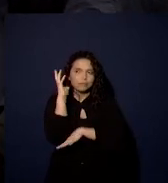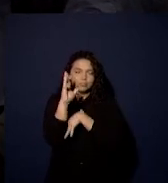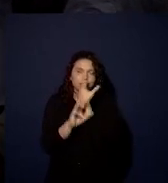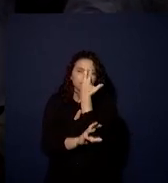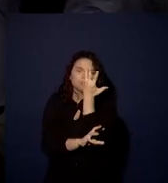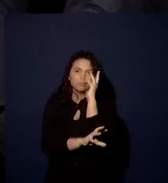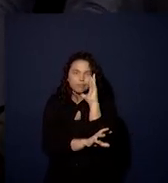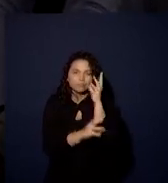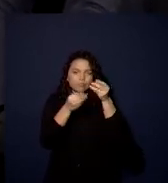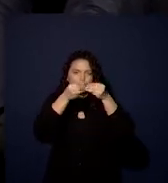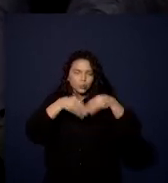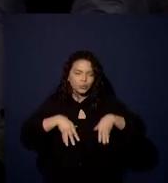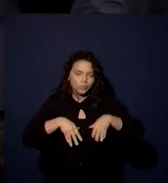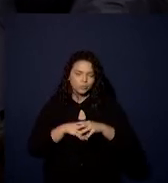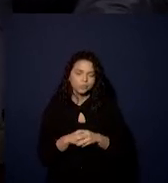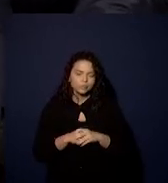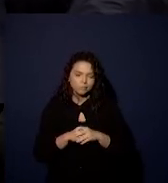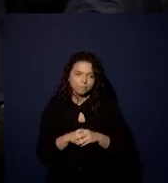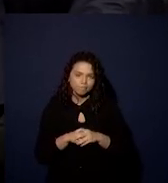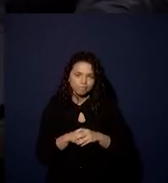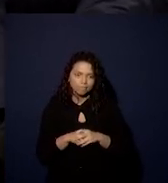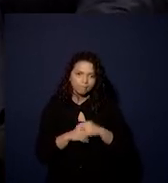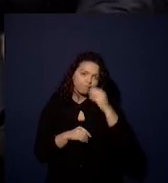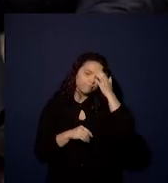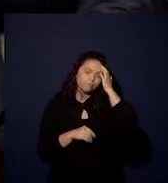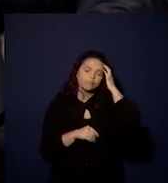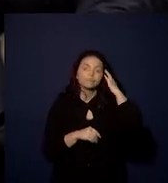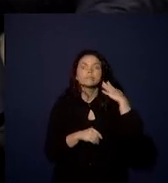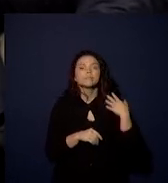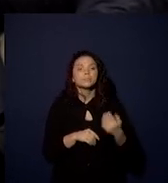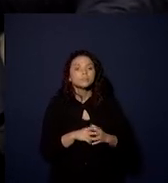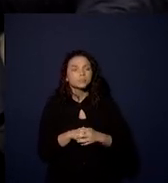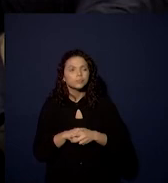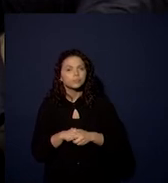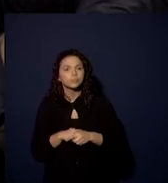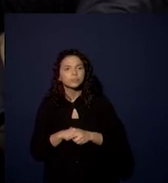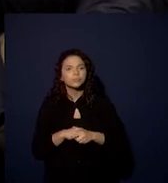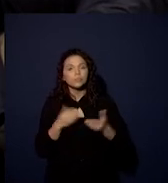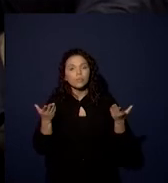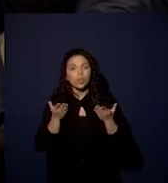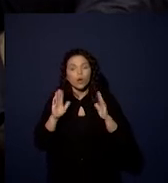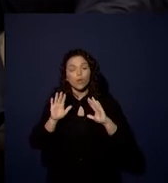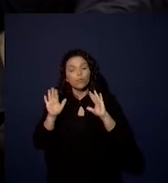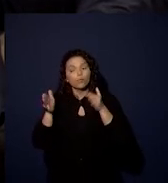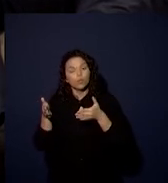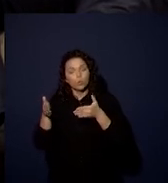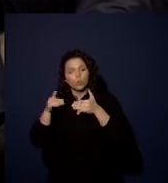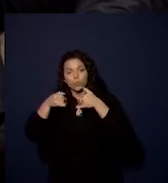muito obrigado e Maurício voltado para o setor elétrico